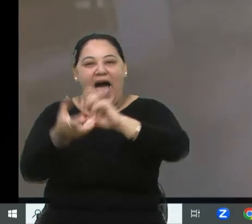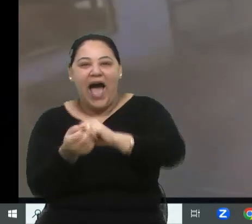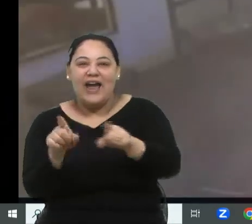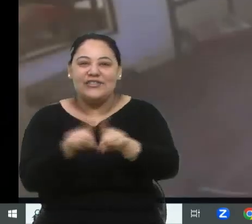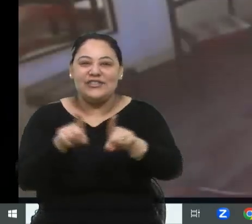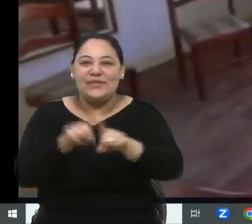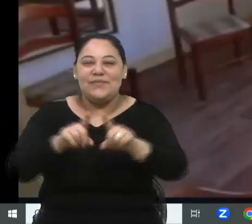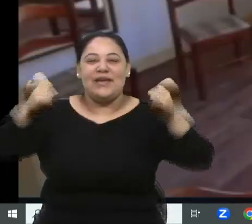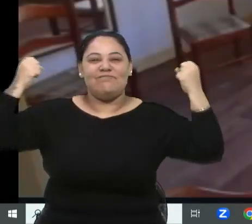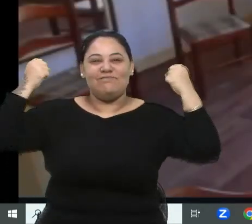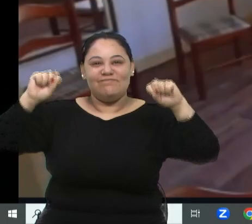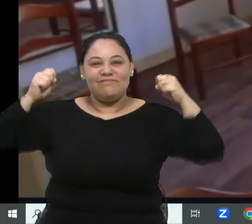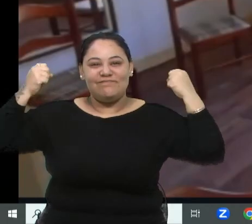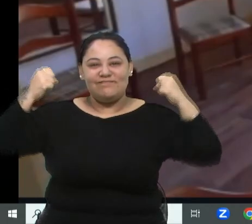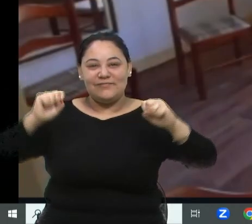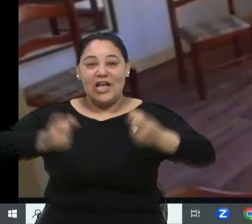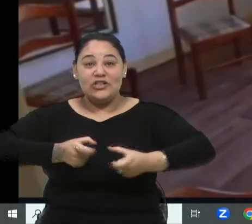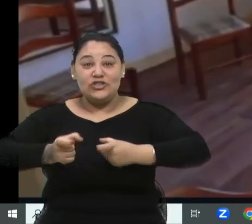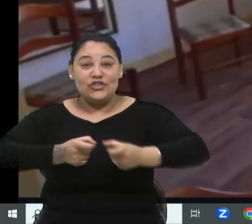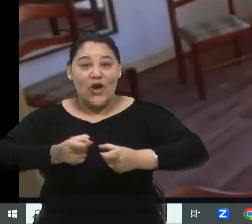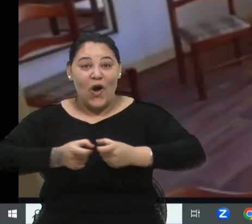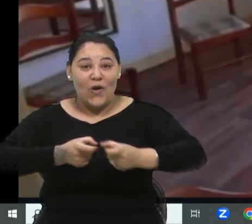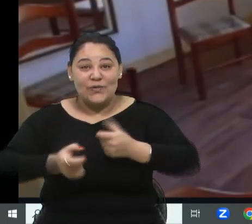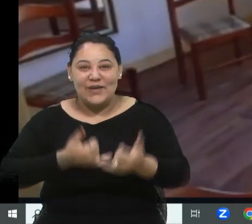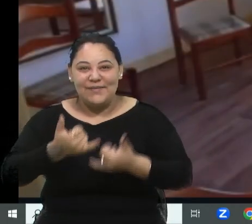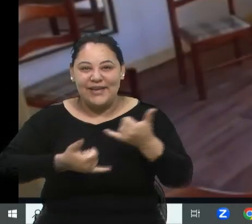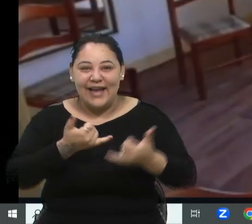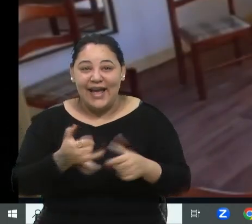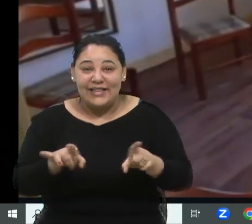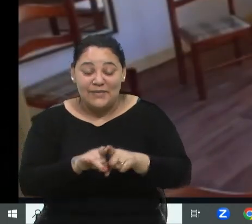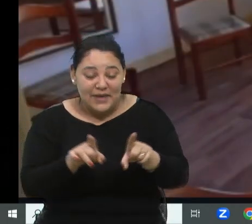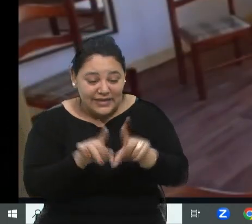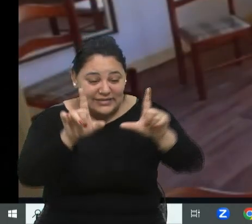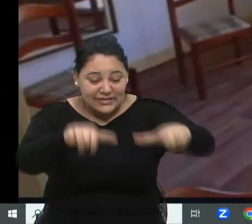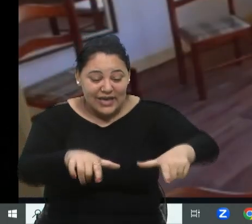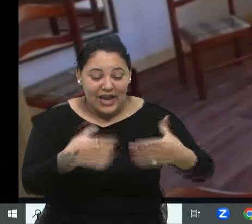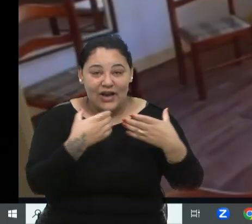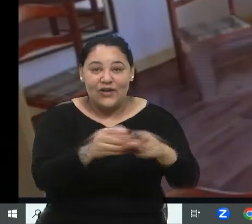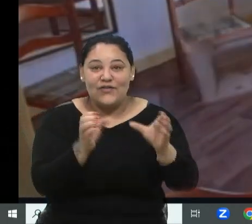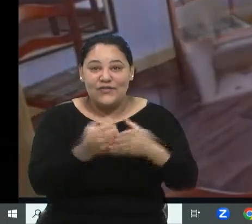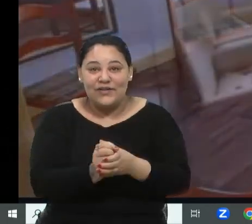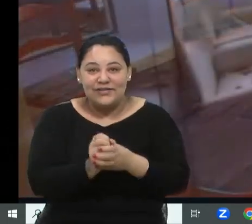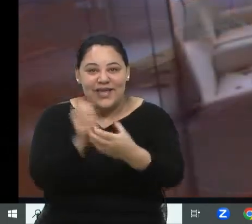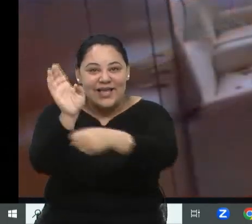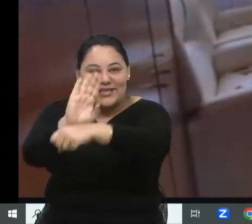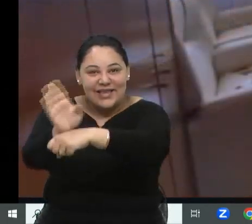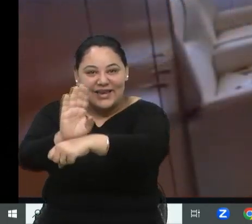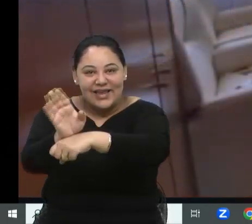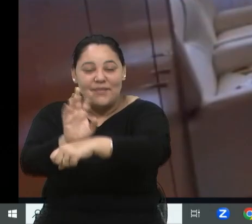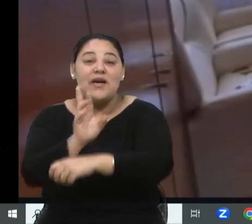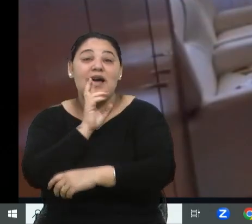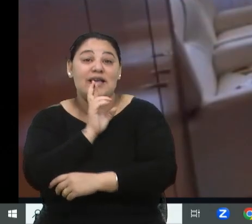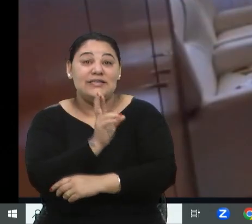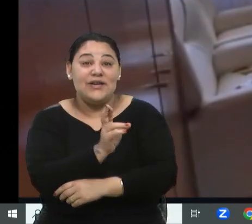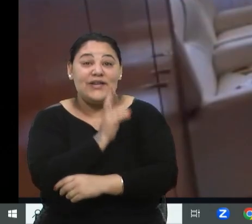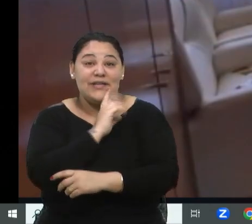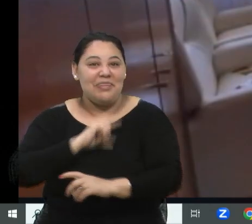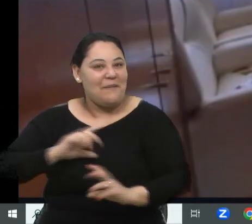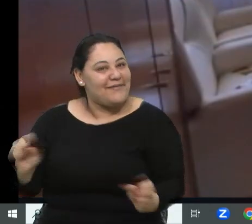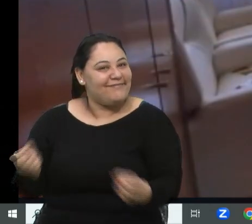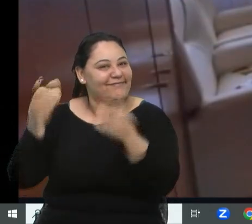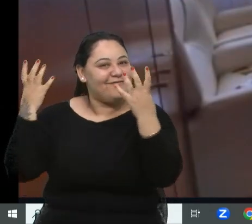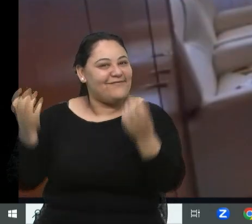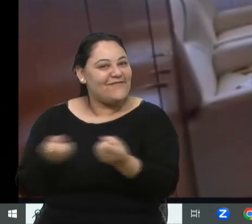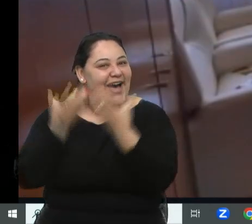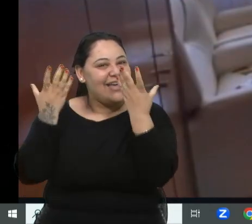atividades físicas, jogos de mesa, além de salas de convivência, cinema, refeitório e salão de festas,